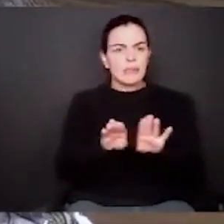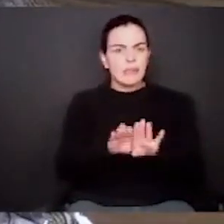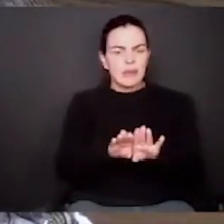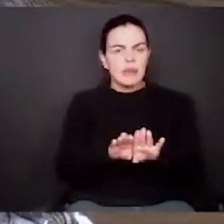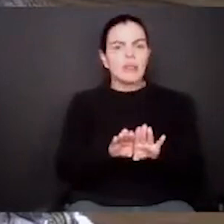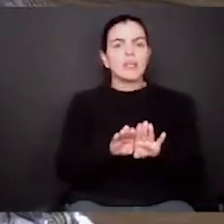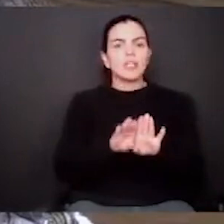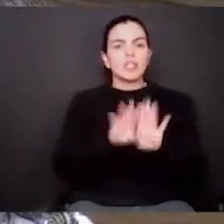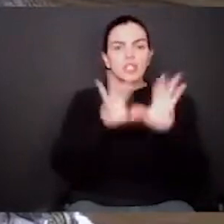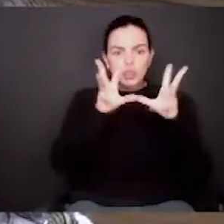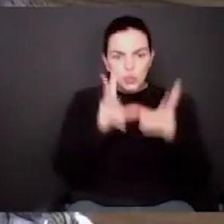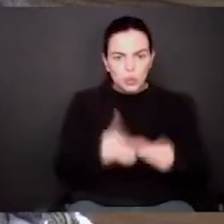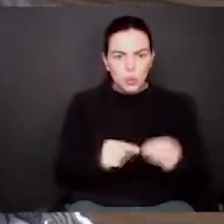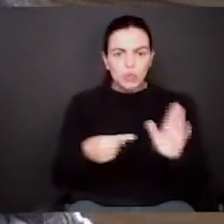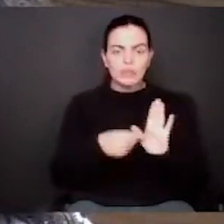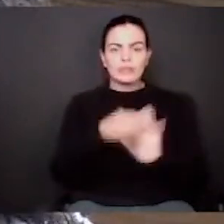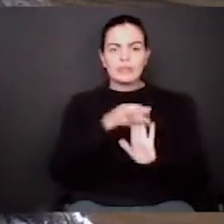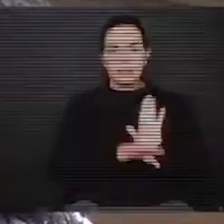nessa matéria,